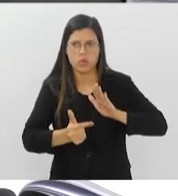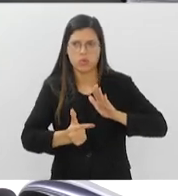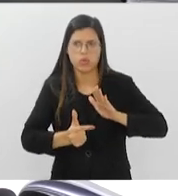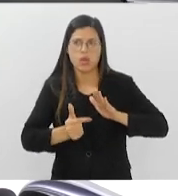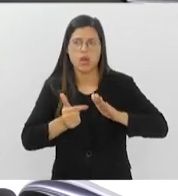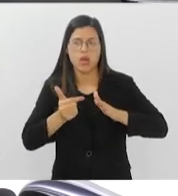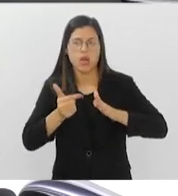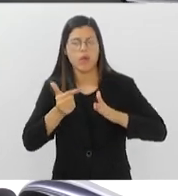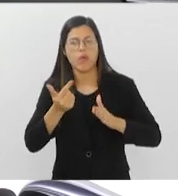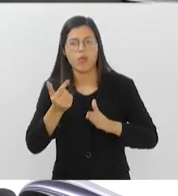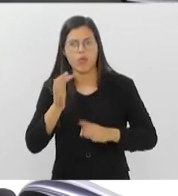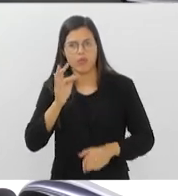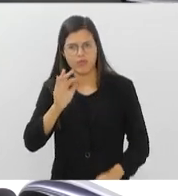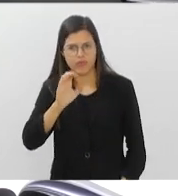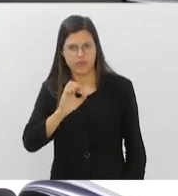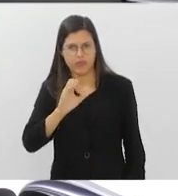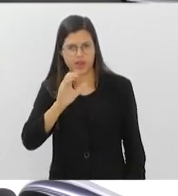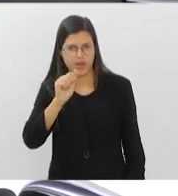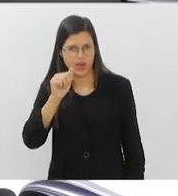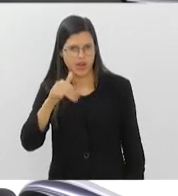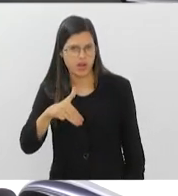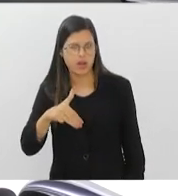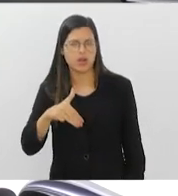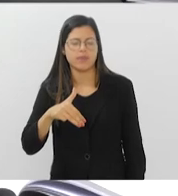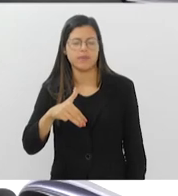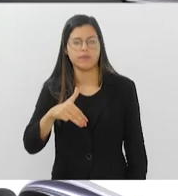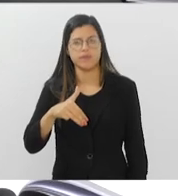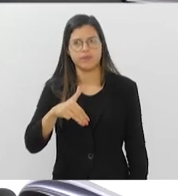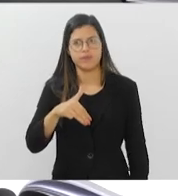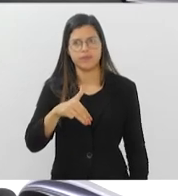Estadual de Controle Ambiental, FECAM,